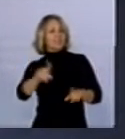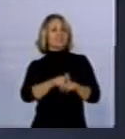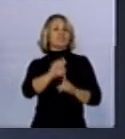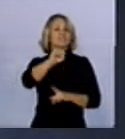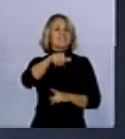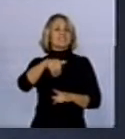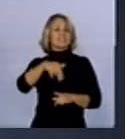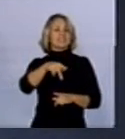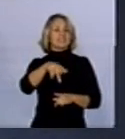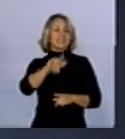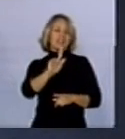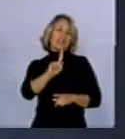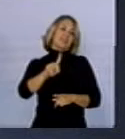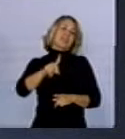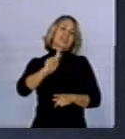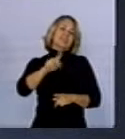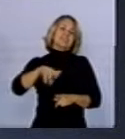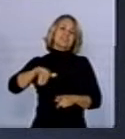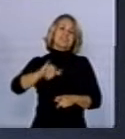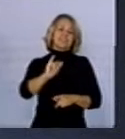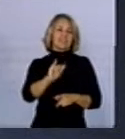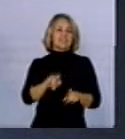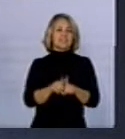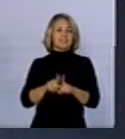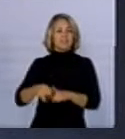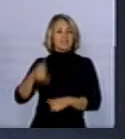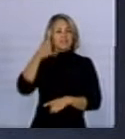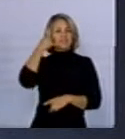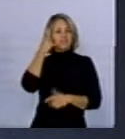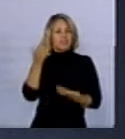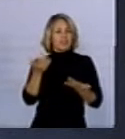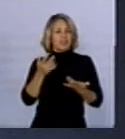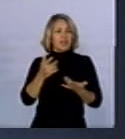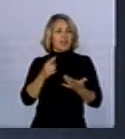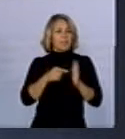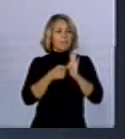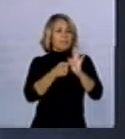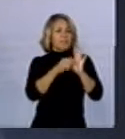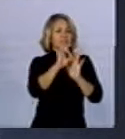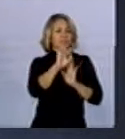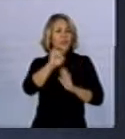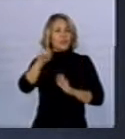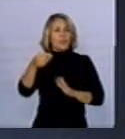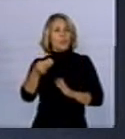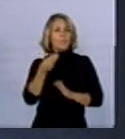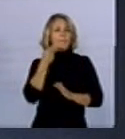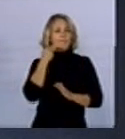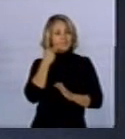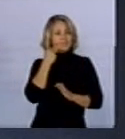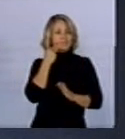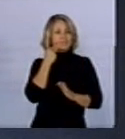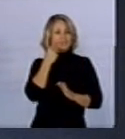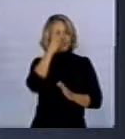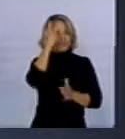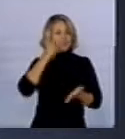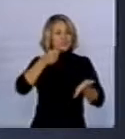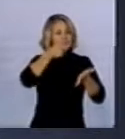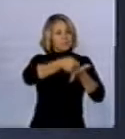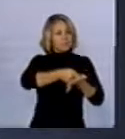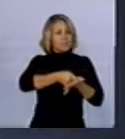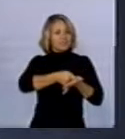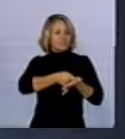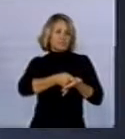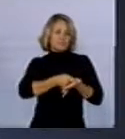como a Telefônica agora, representam aproximadamente 1 milhão de assinantes de um universo de 16 milhões.